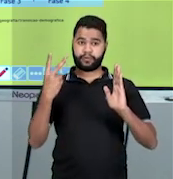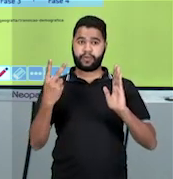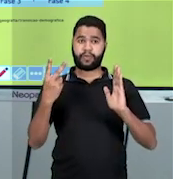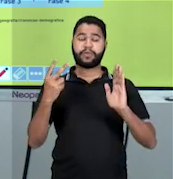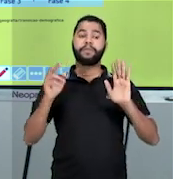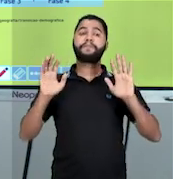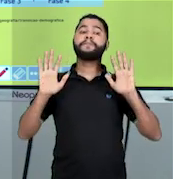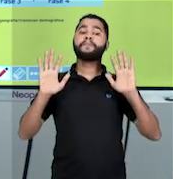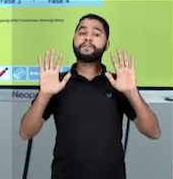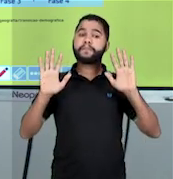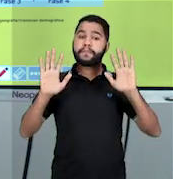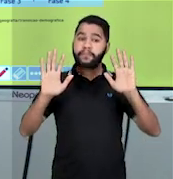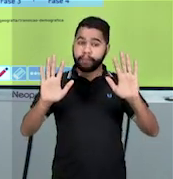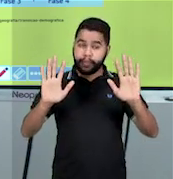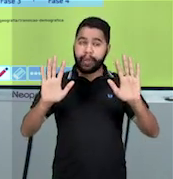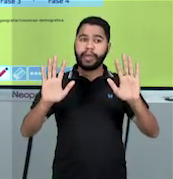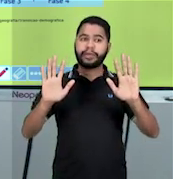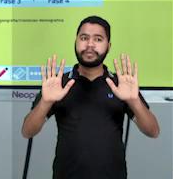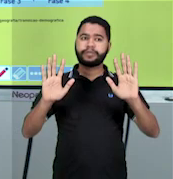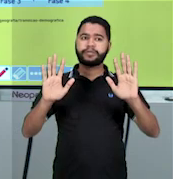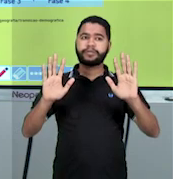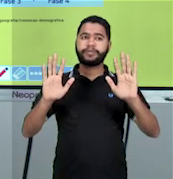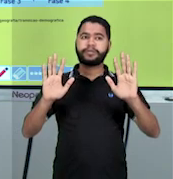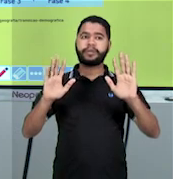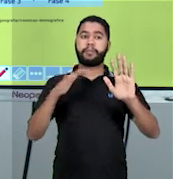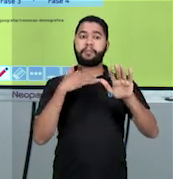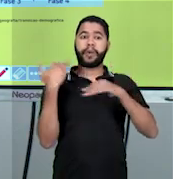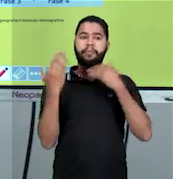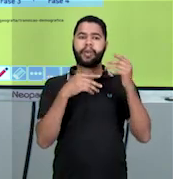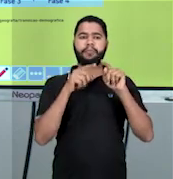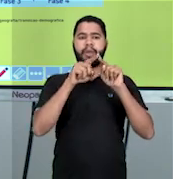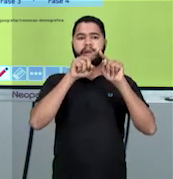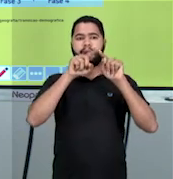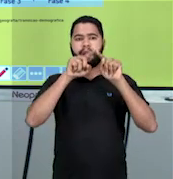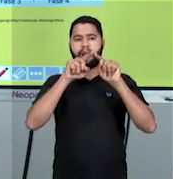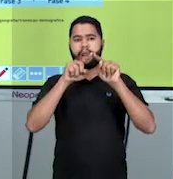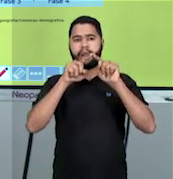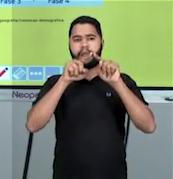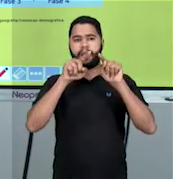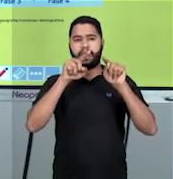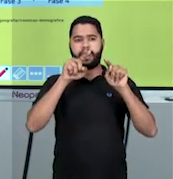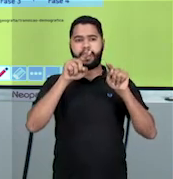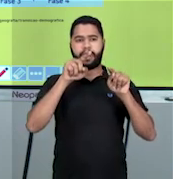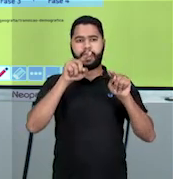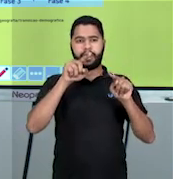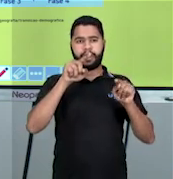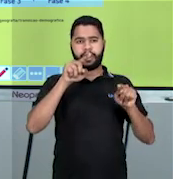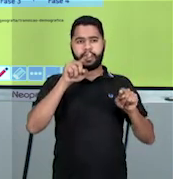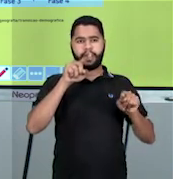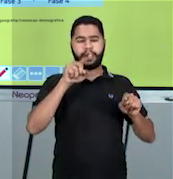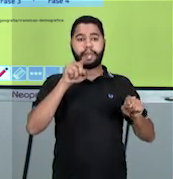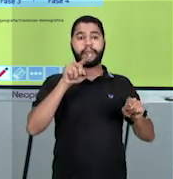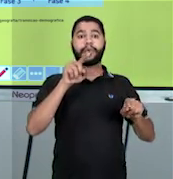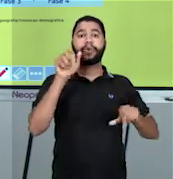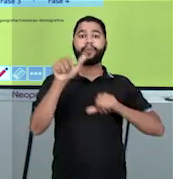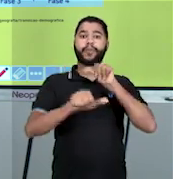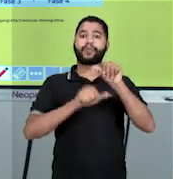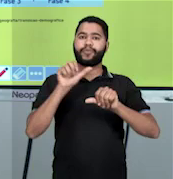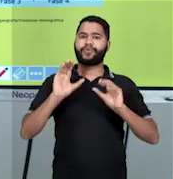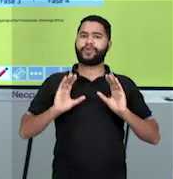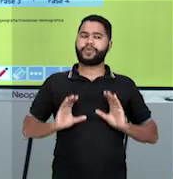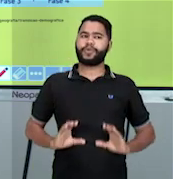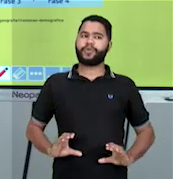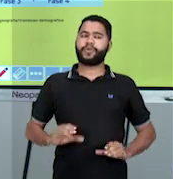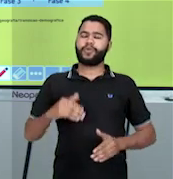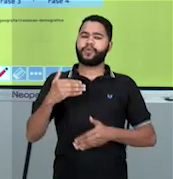porém, há uma queda na taxa de mortalidade. Porque é uma mudança comportamental. Você já começa